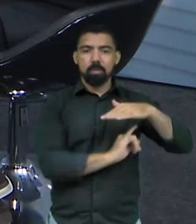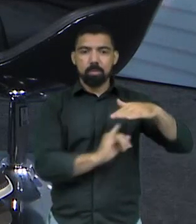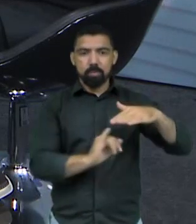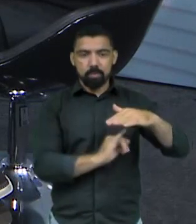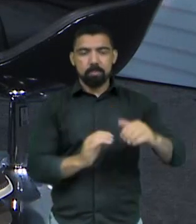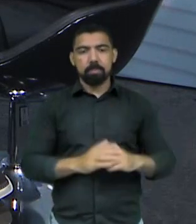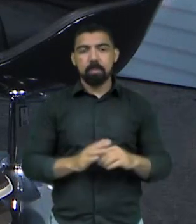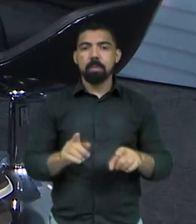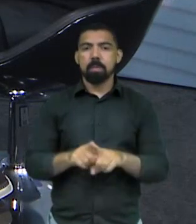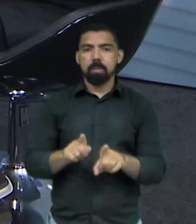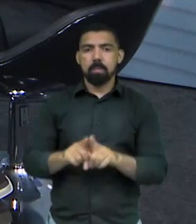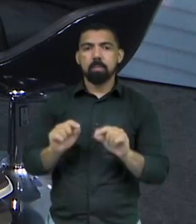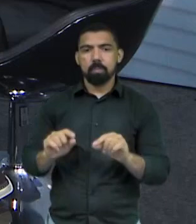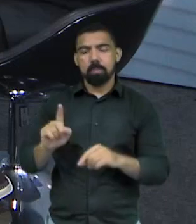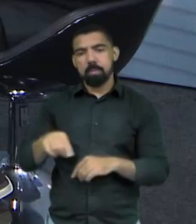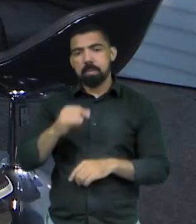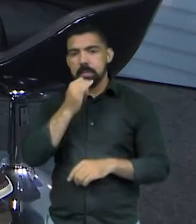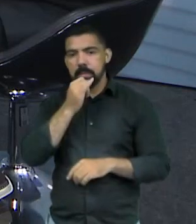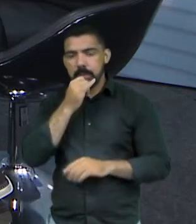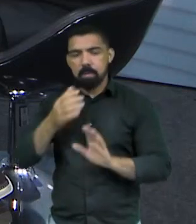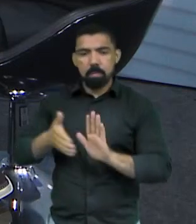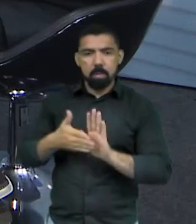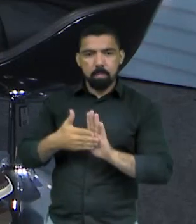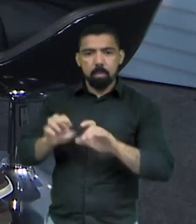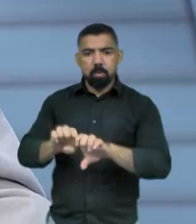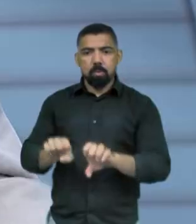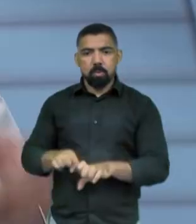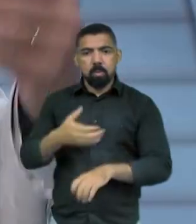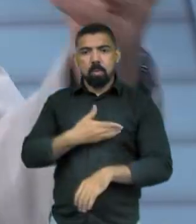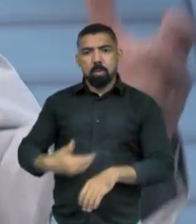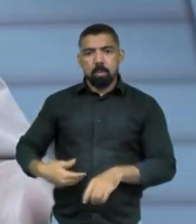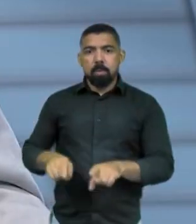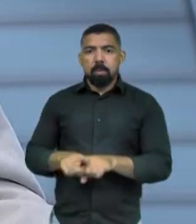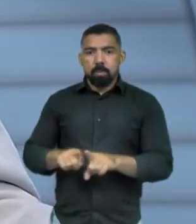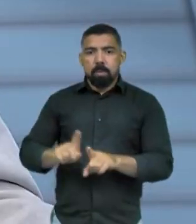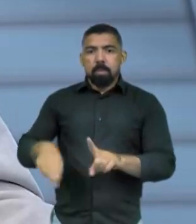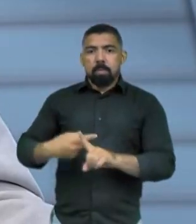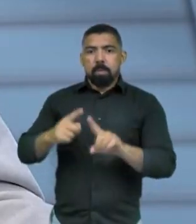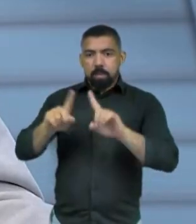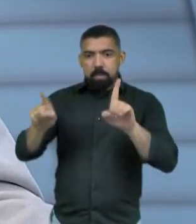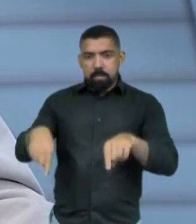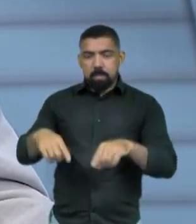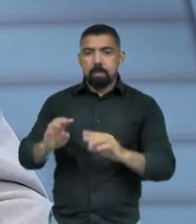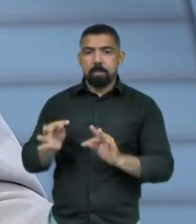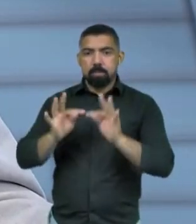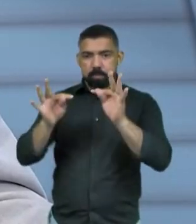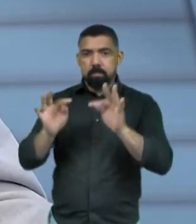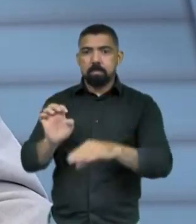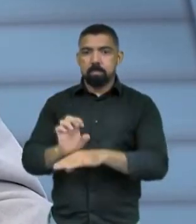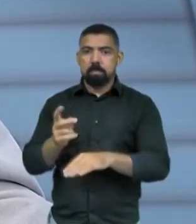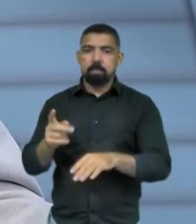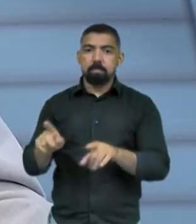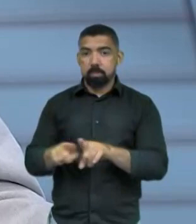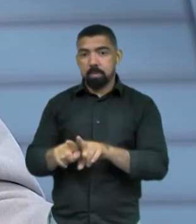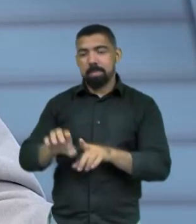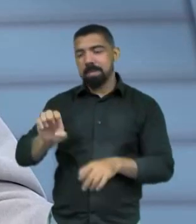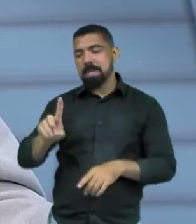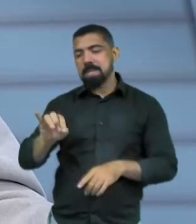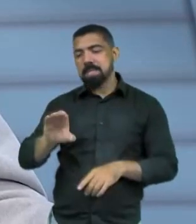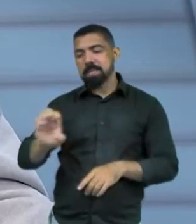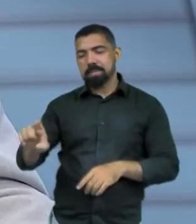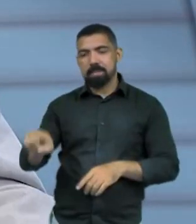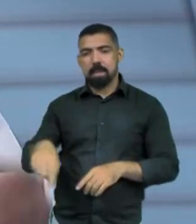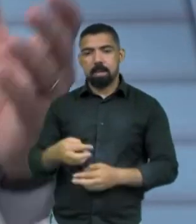da questão da reestruturação, da proposta de reestruturação do governo, o planejamento de tecnologia do Estado com a ITIS, que também estava sob nossa